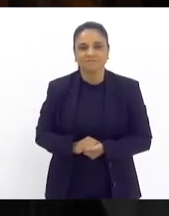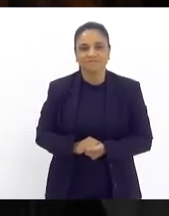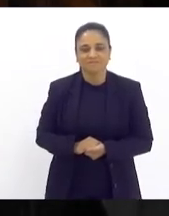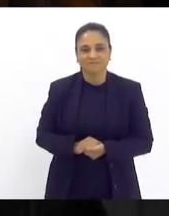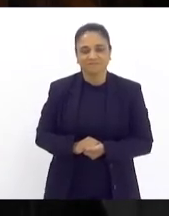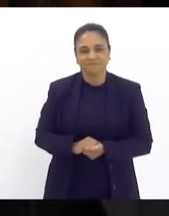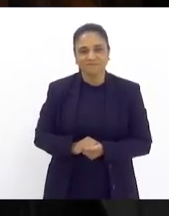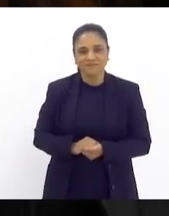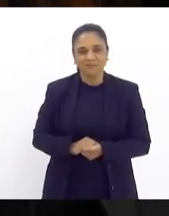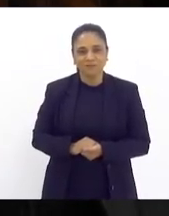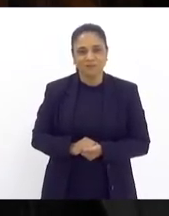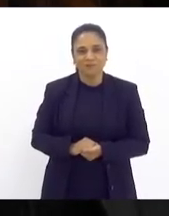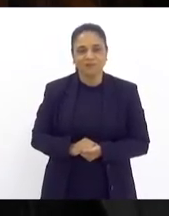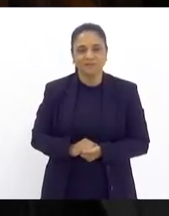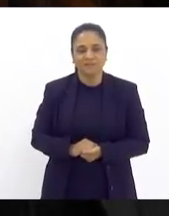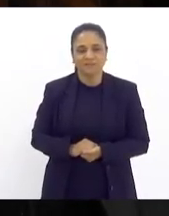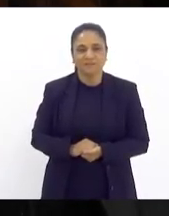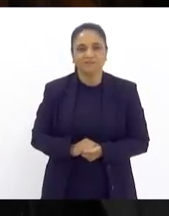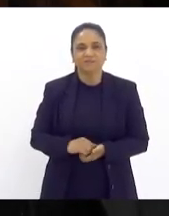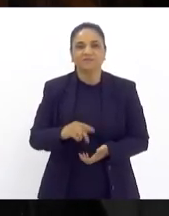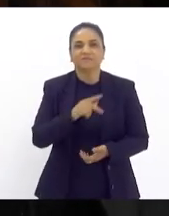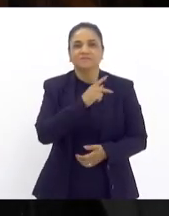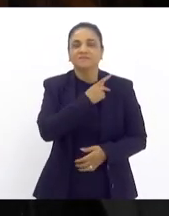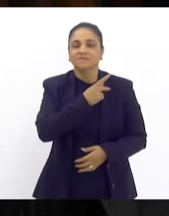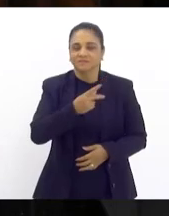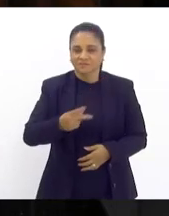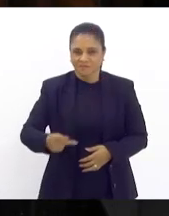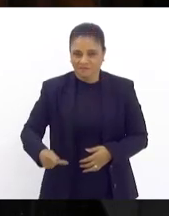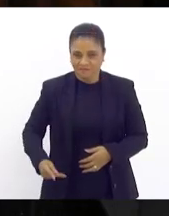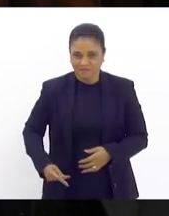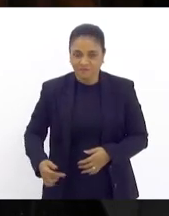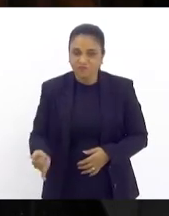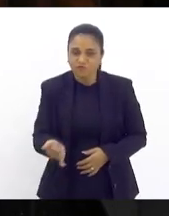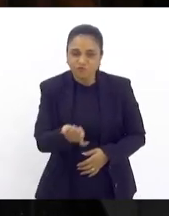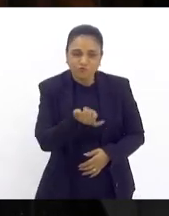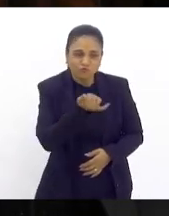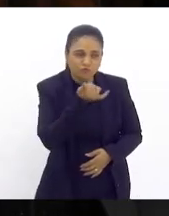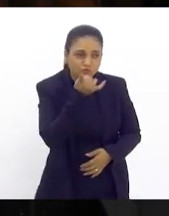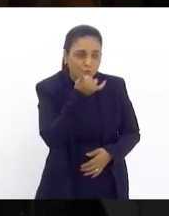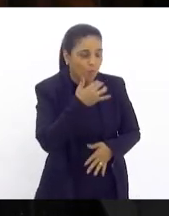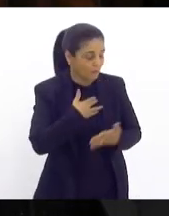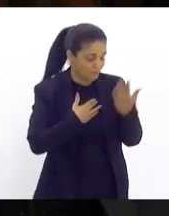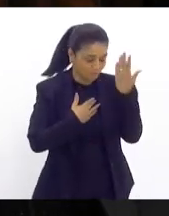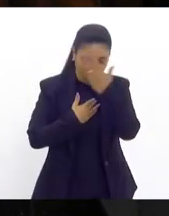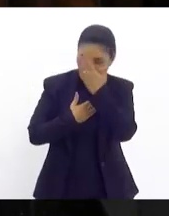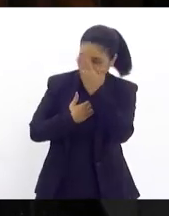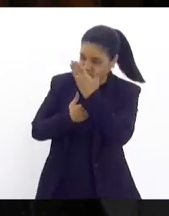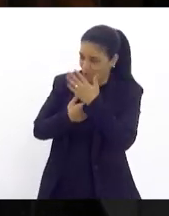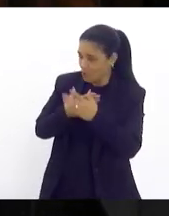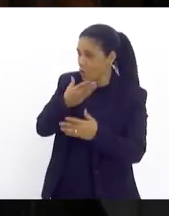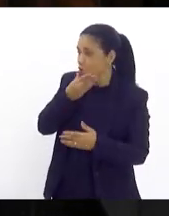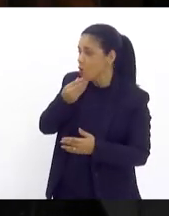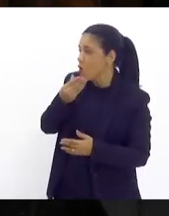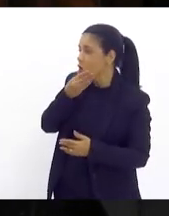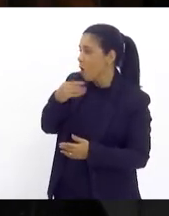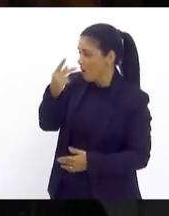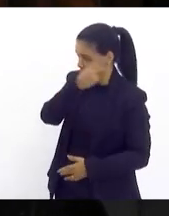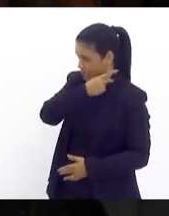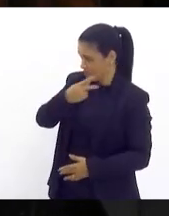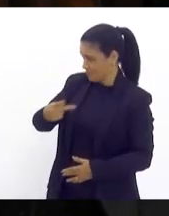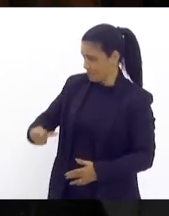senhora Presidente o senhor desculpe eu não tinha olhado senhor